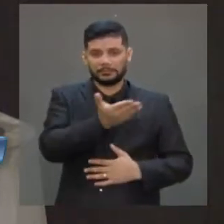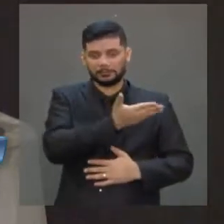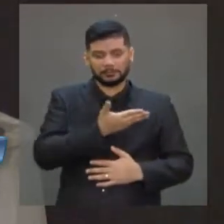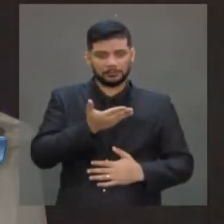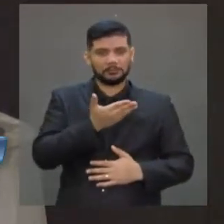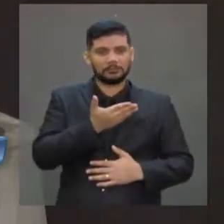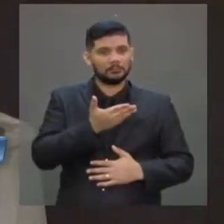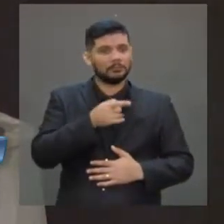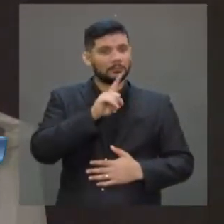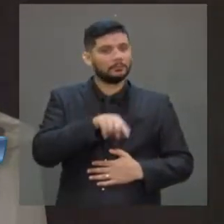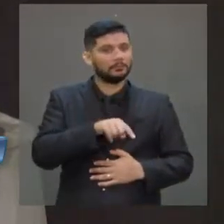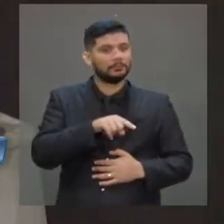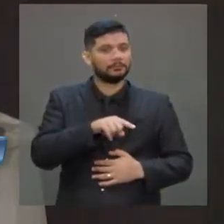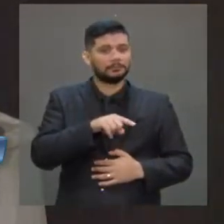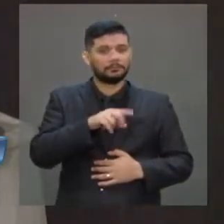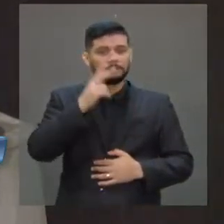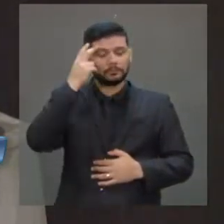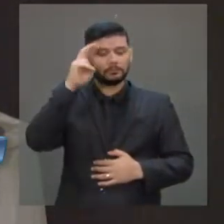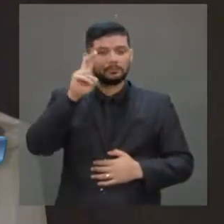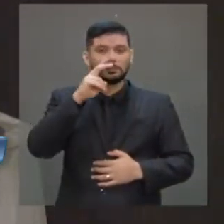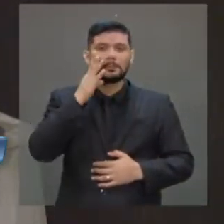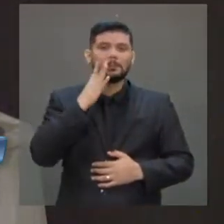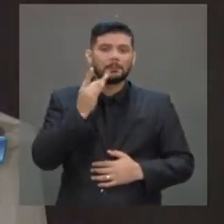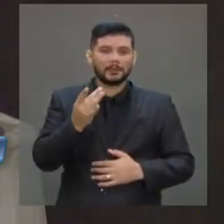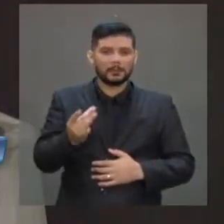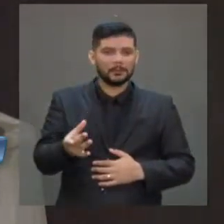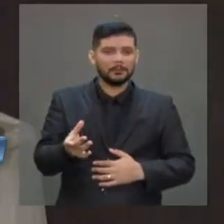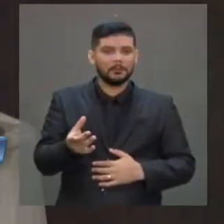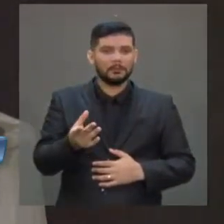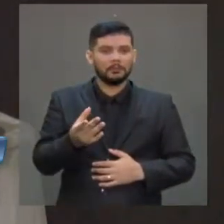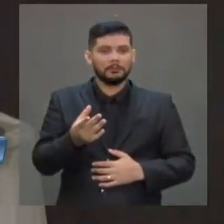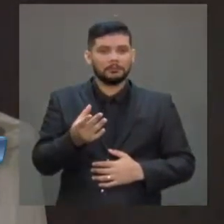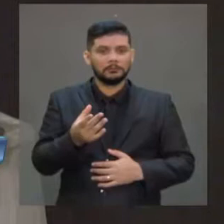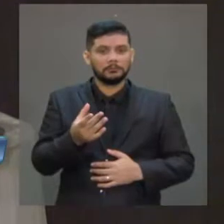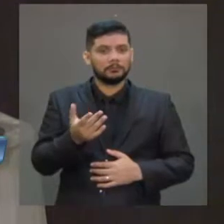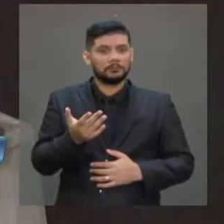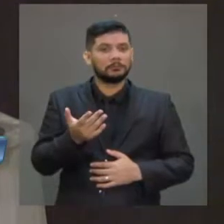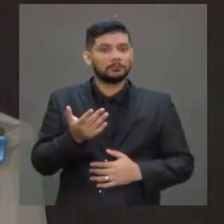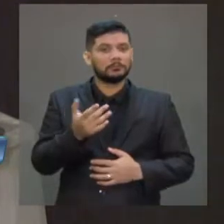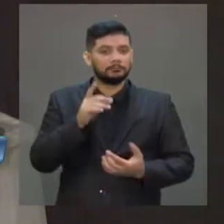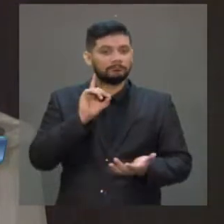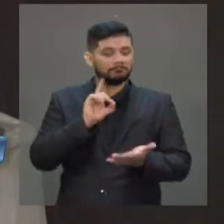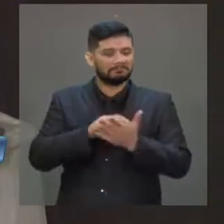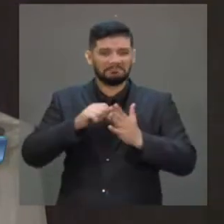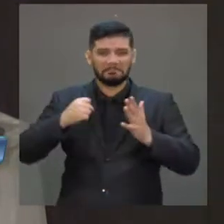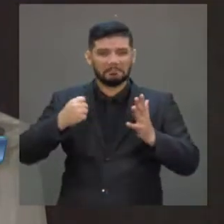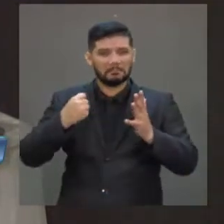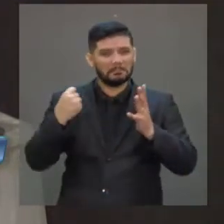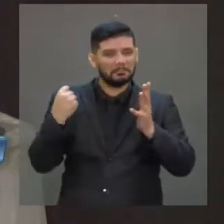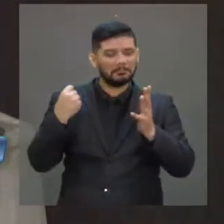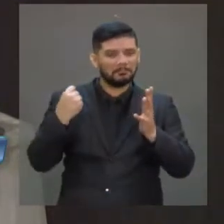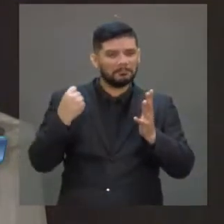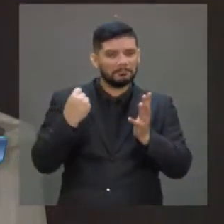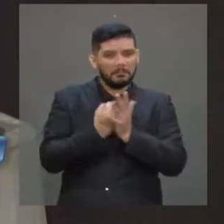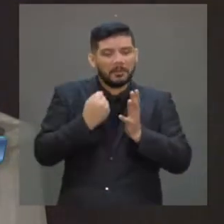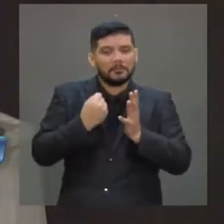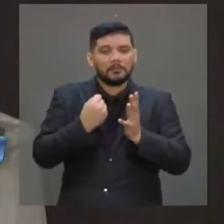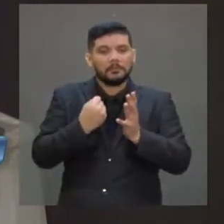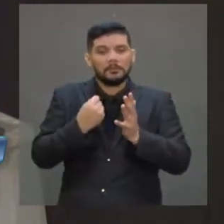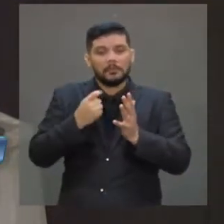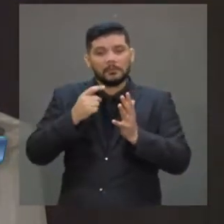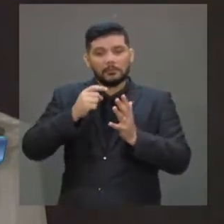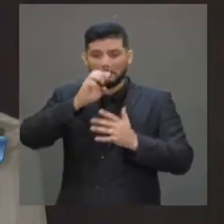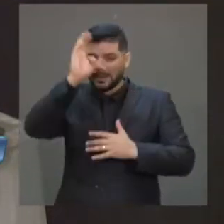ter um impacto social, para além do impacto ambiental, para além do impacto na saúde, isso tem um impacto econômico gigantesco.